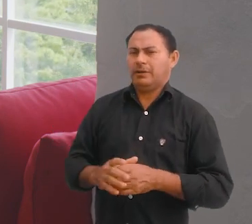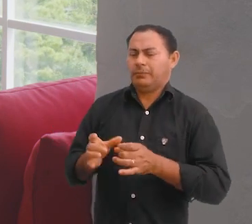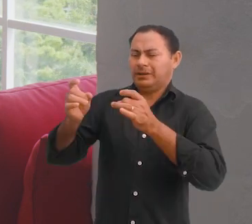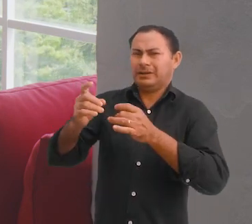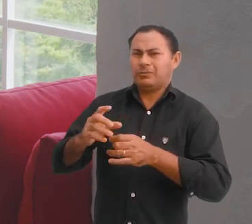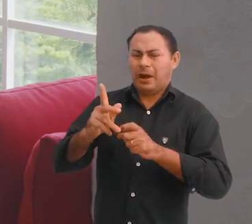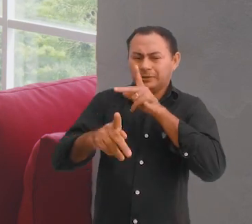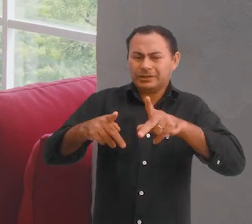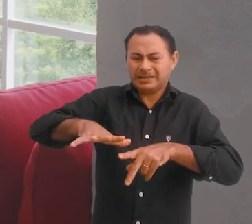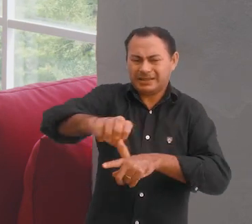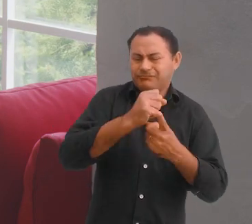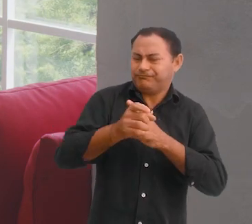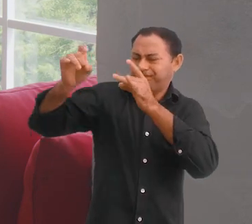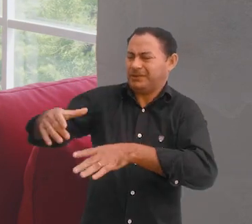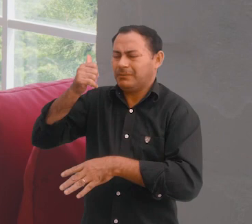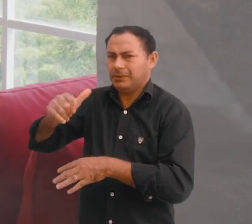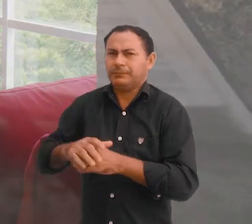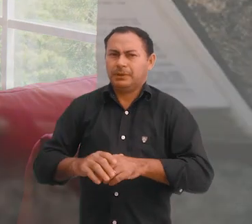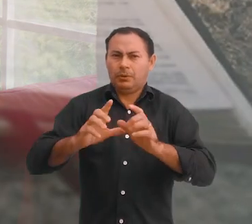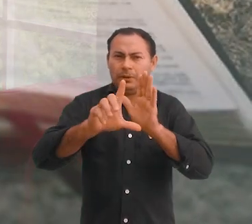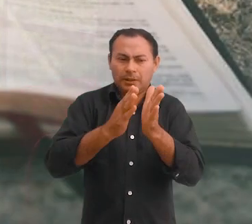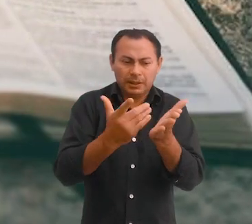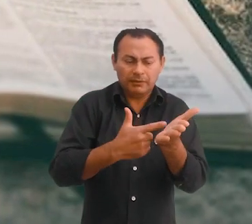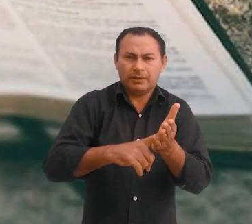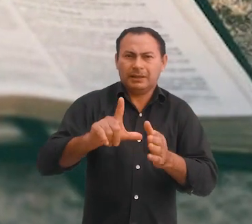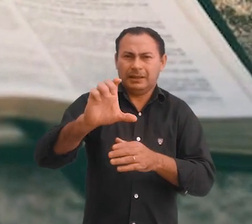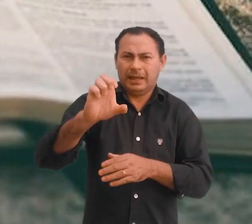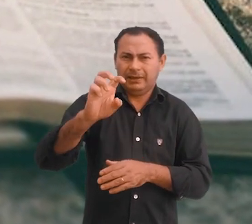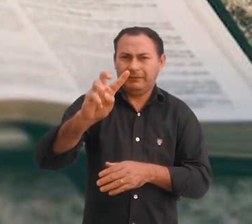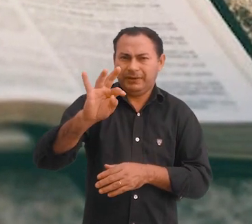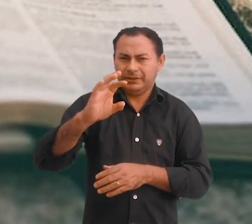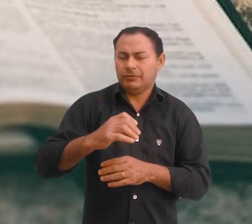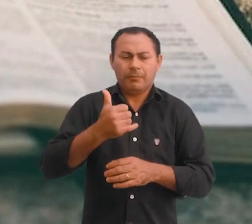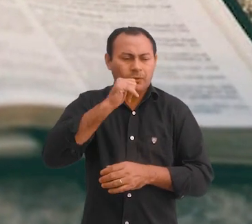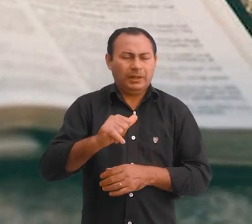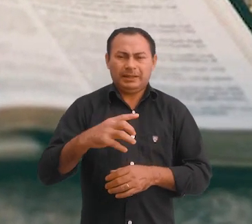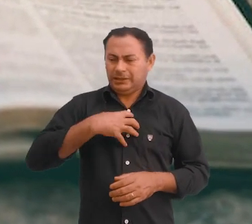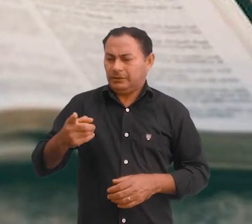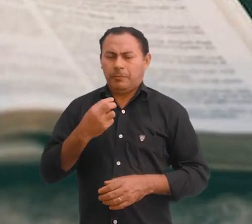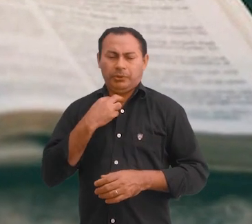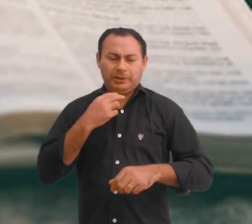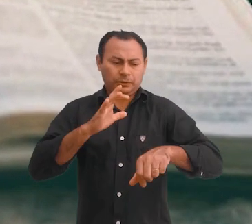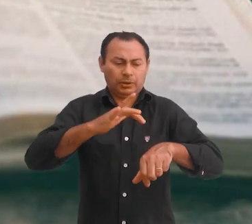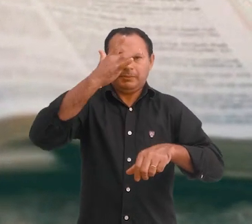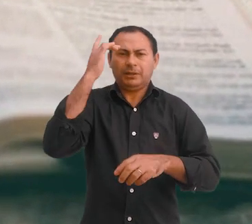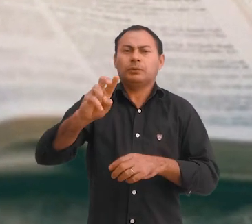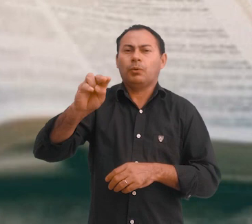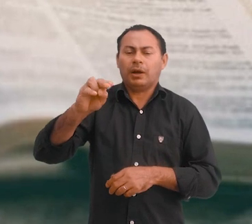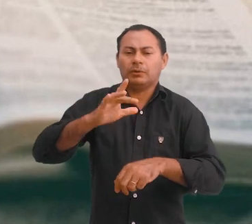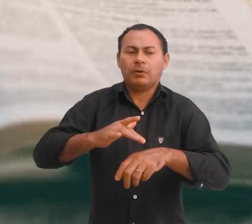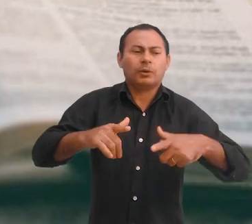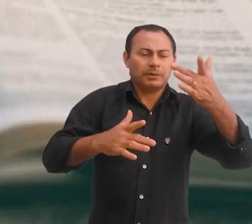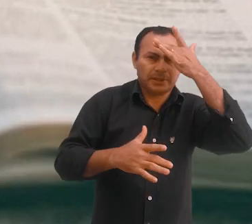era uma rejeitada pela sociedade. No livro de Levítico lemos que uma mulher naquelas condições não podia nem sequer ser tocada por